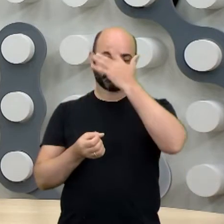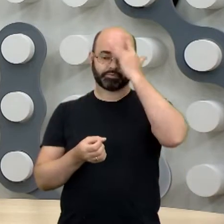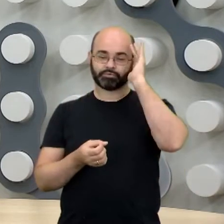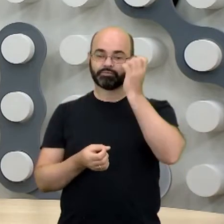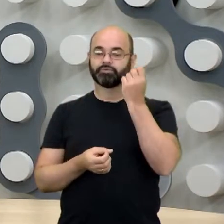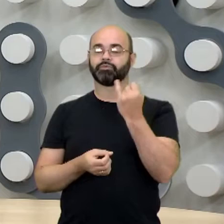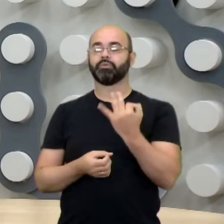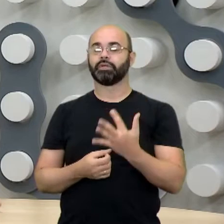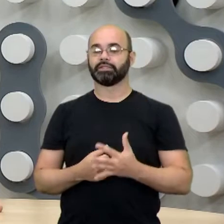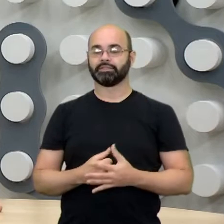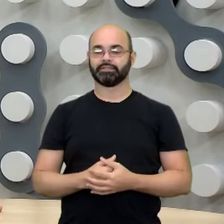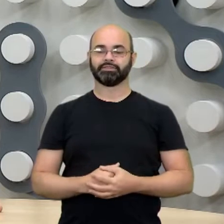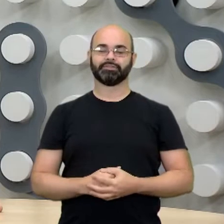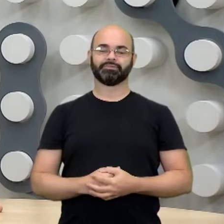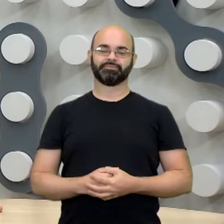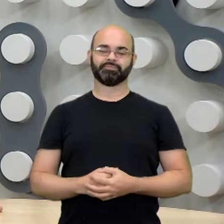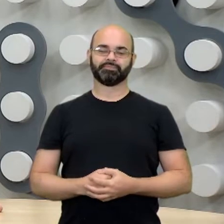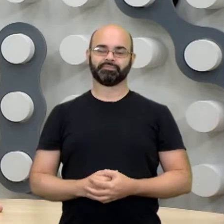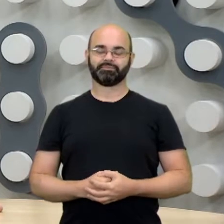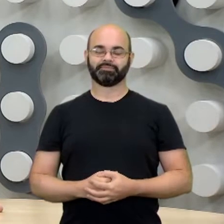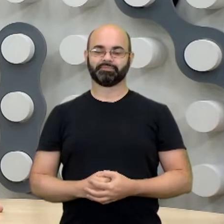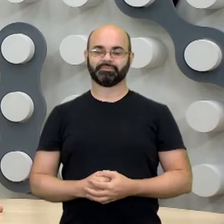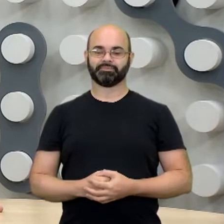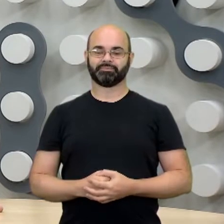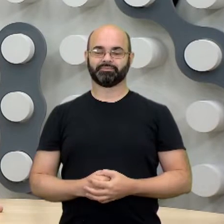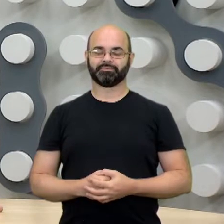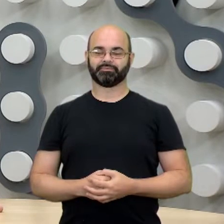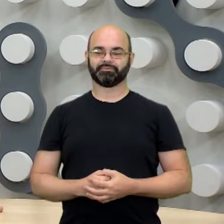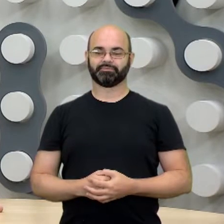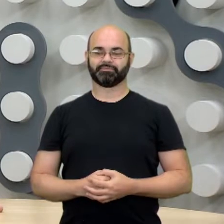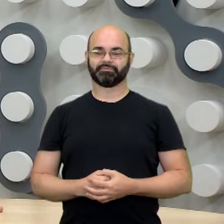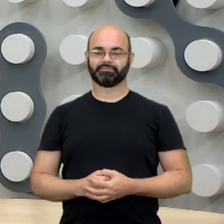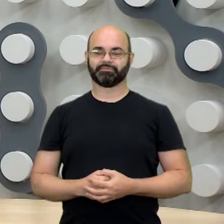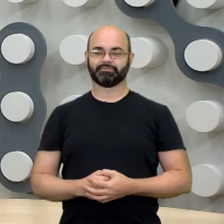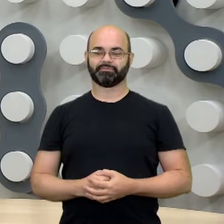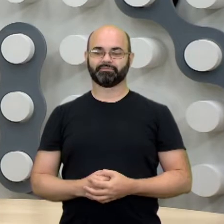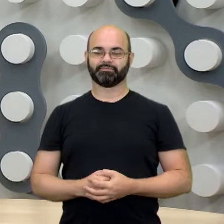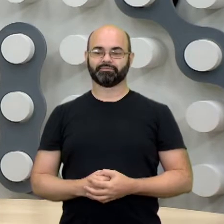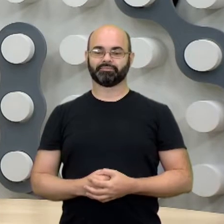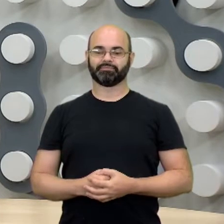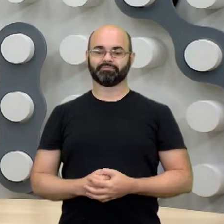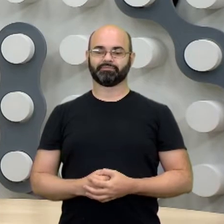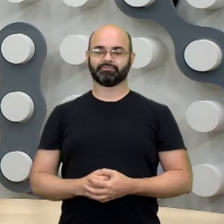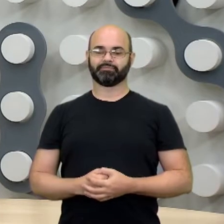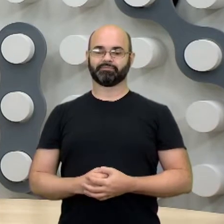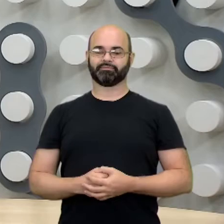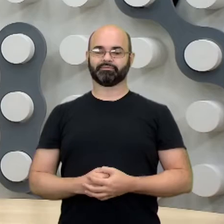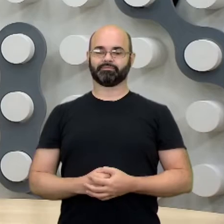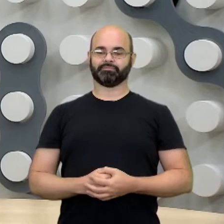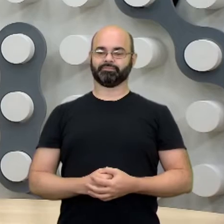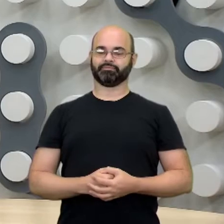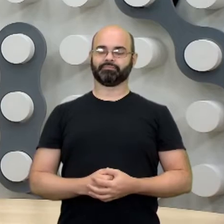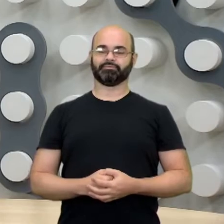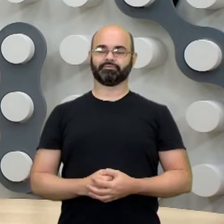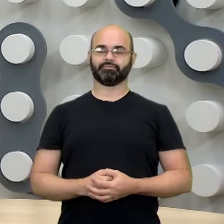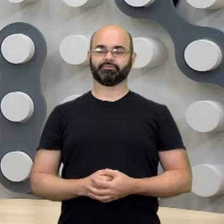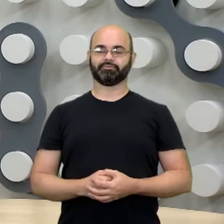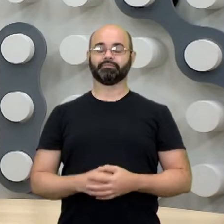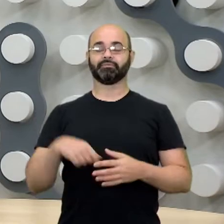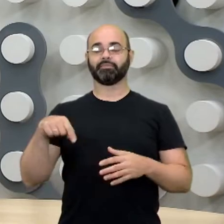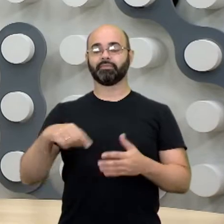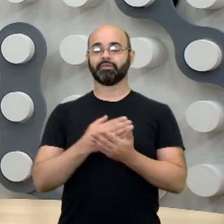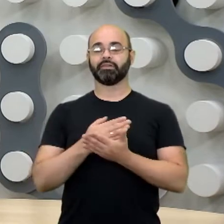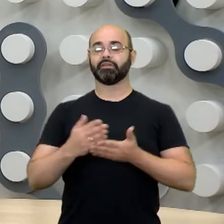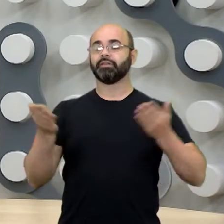certo? E aí nós vamos dar o início, né? Começando aí por um dos principais institutos, que na realidade é uma